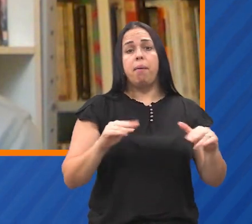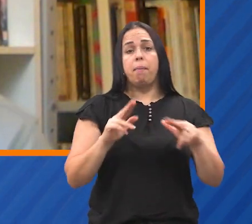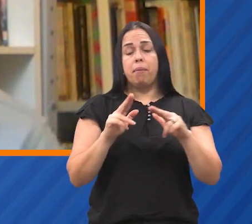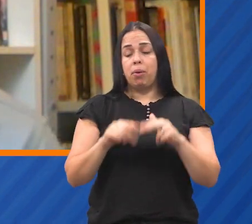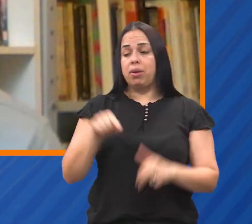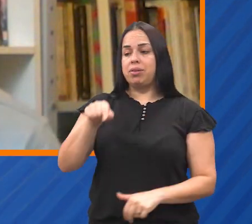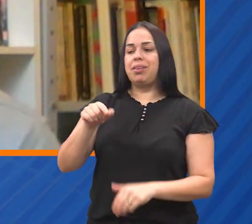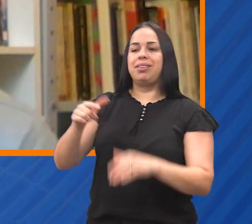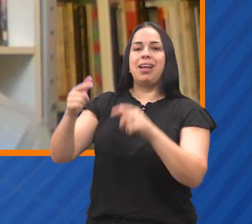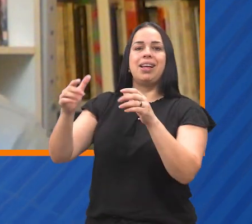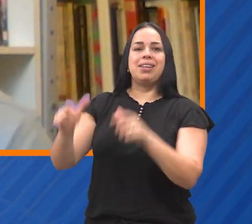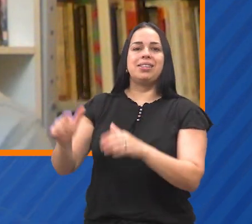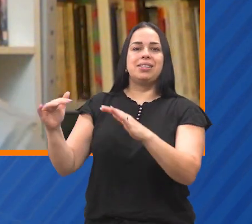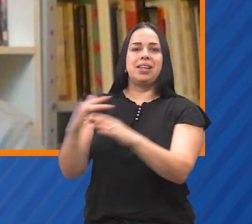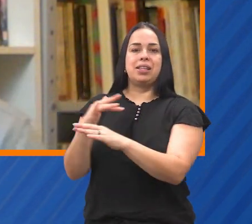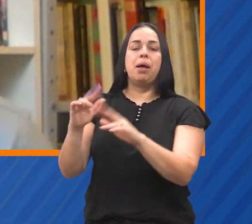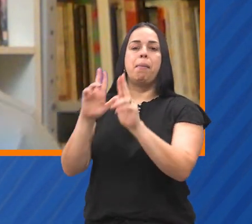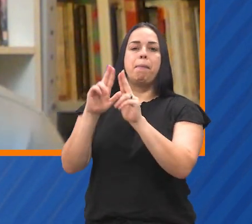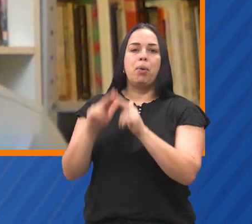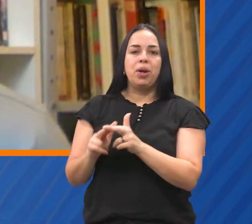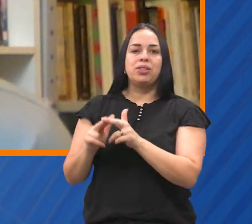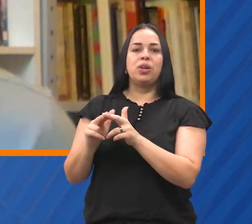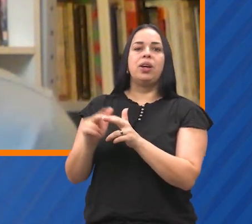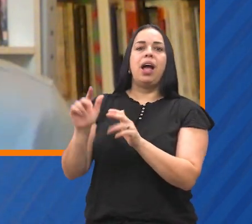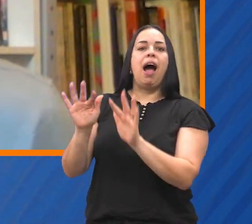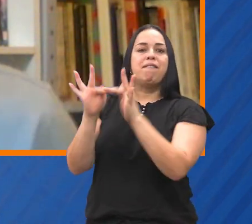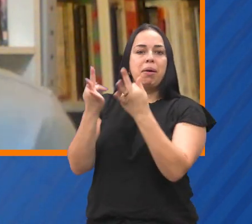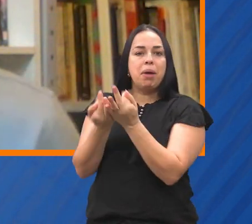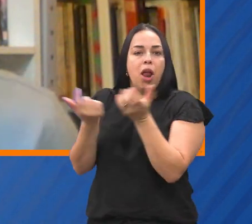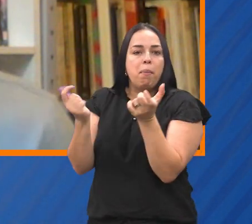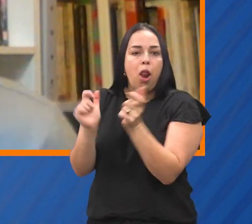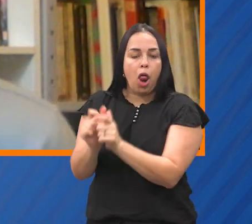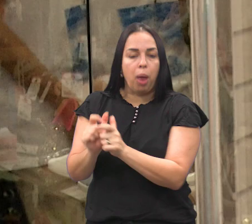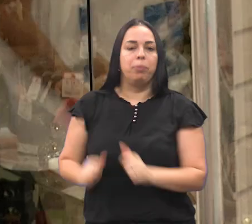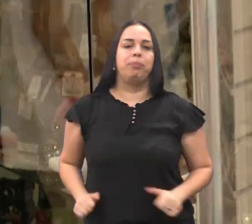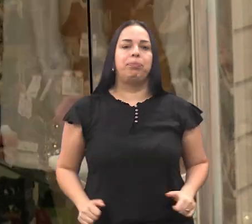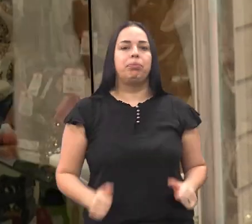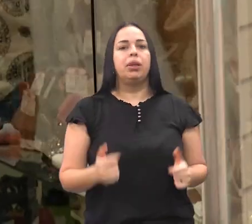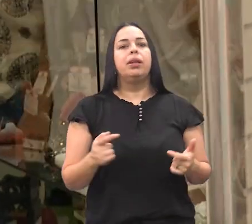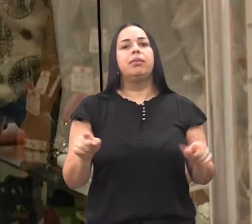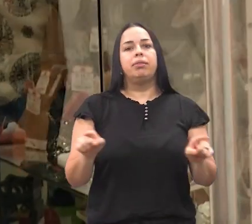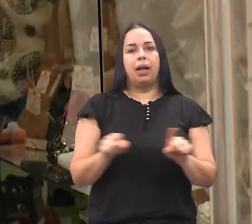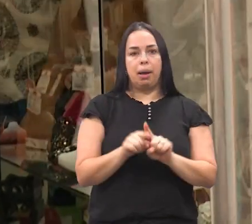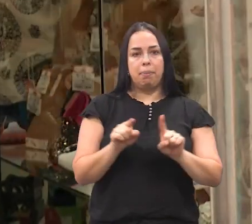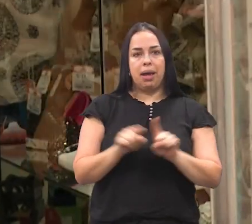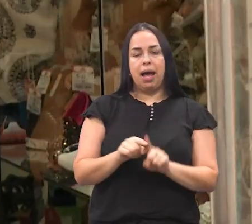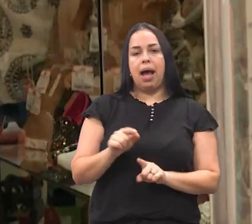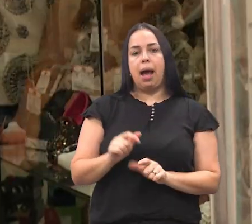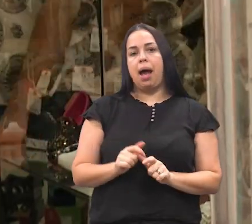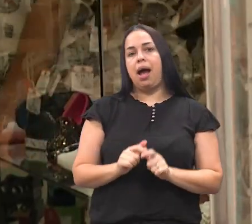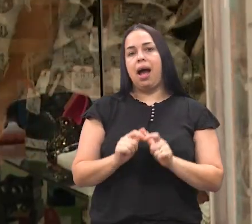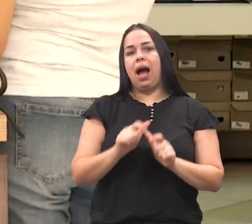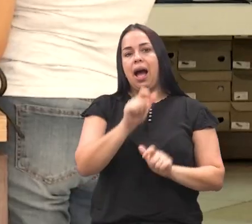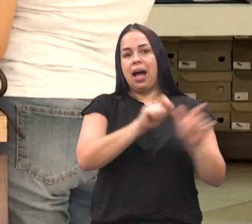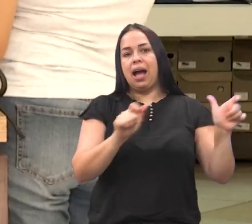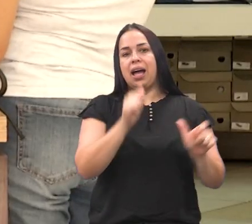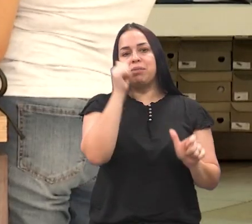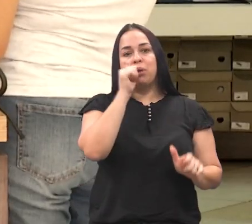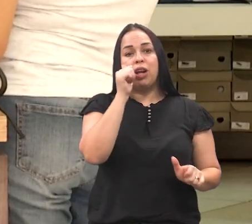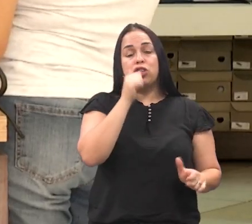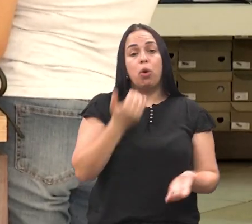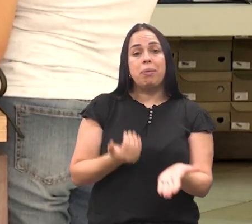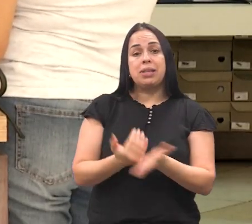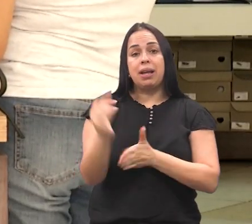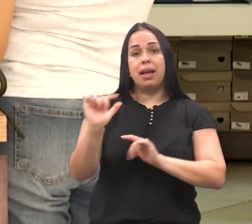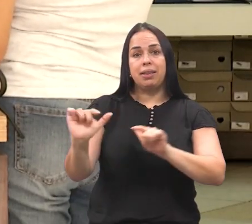área rural. Então, o fato de estar na área urbana faz com que a gente tenha uma redução no número de filhos. Outro ponto que contribuiu para a queda é a maior